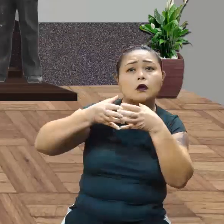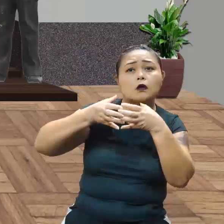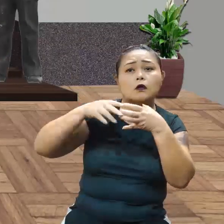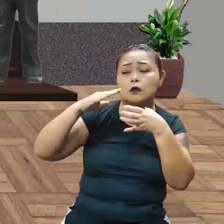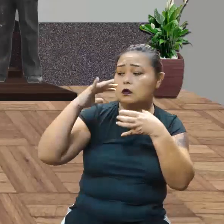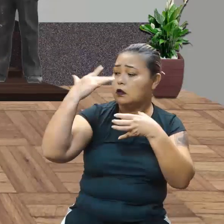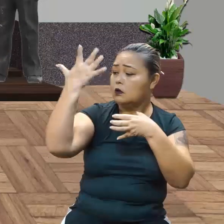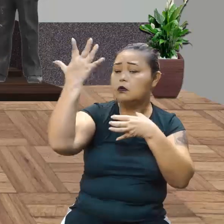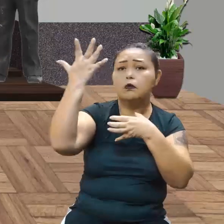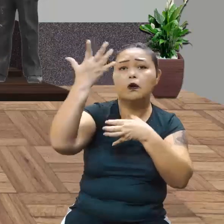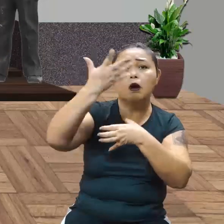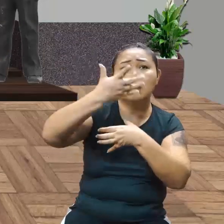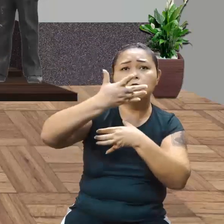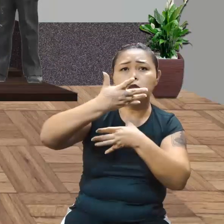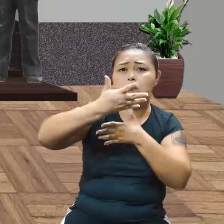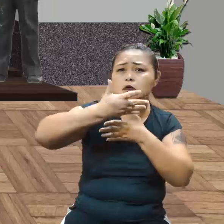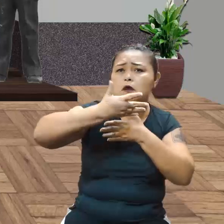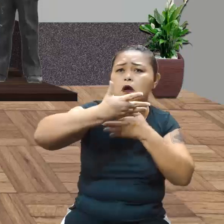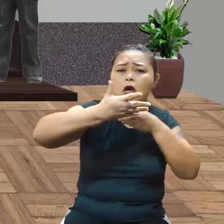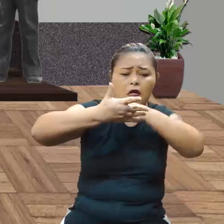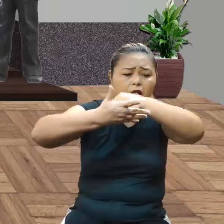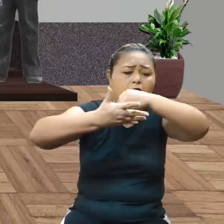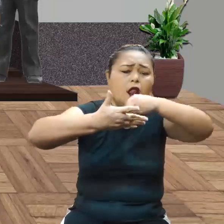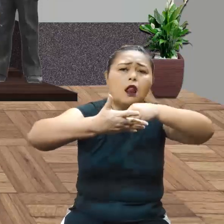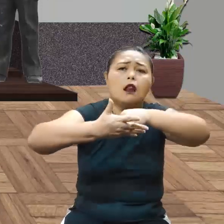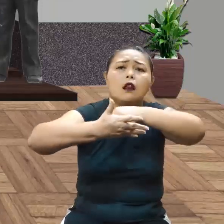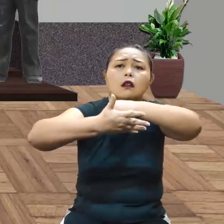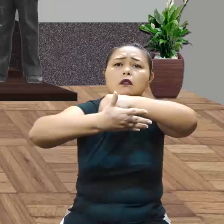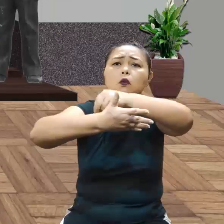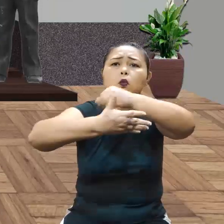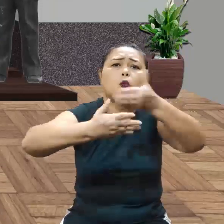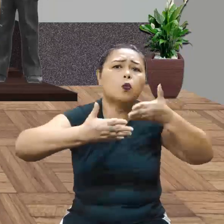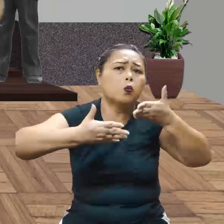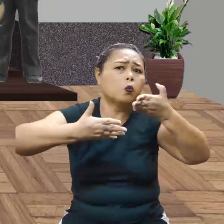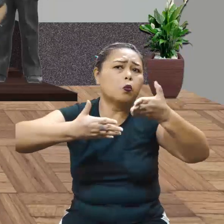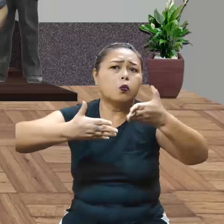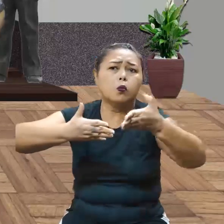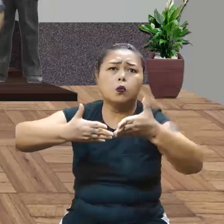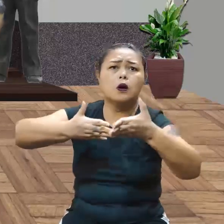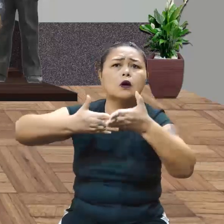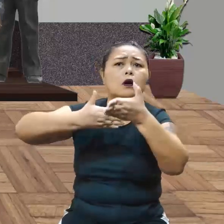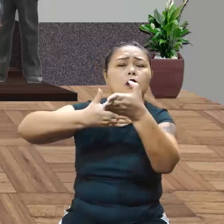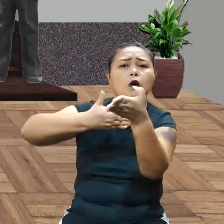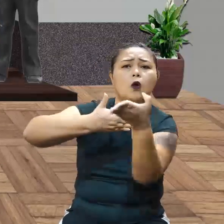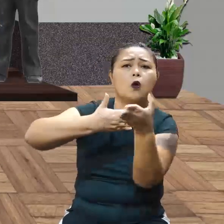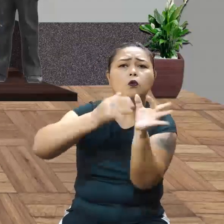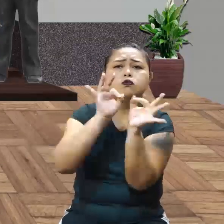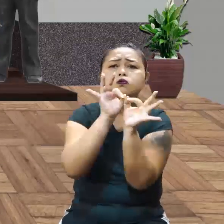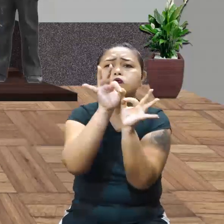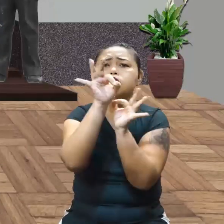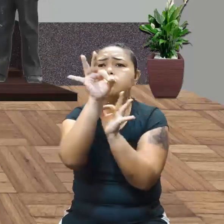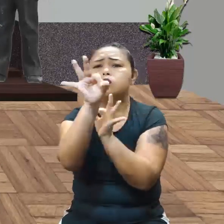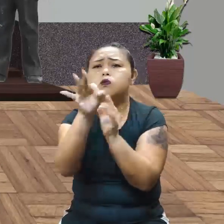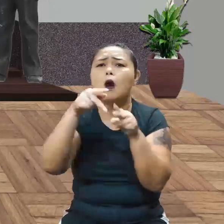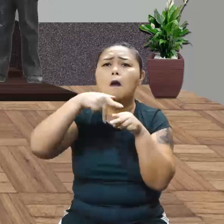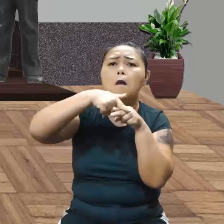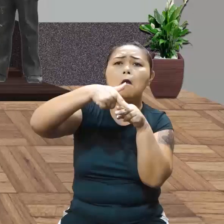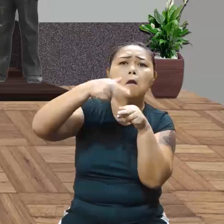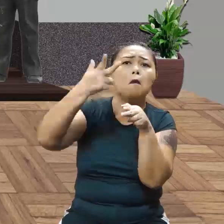aí varando a terra, de canoa, de embarcação, em lombos de